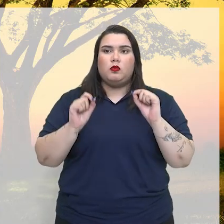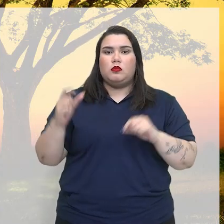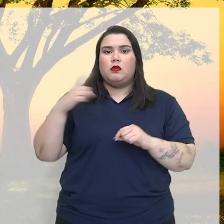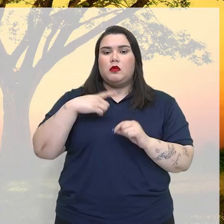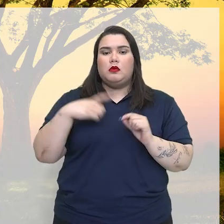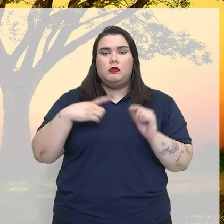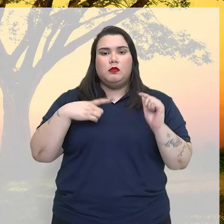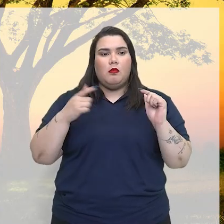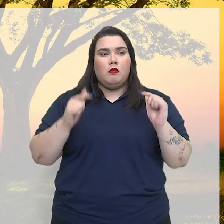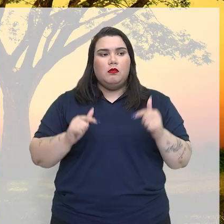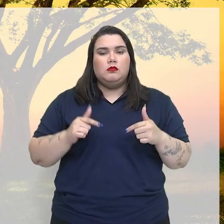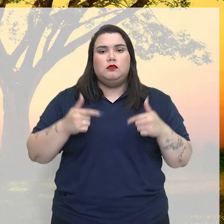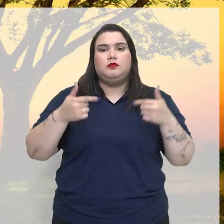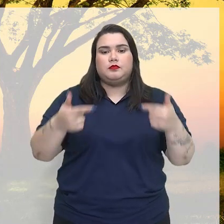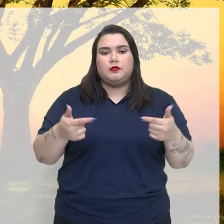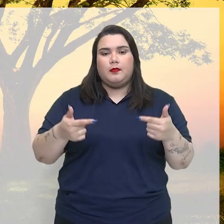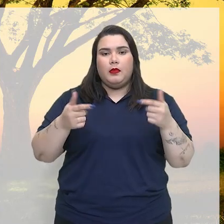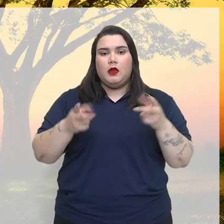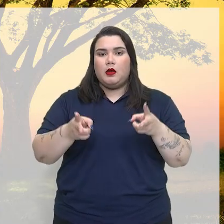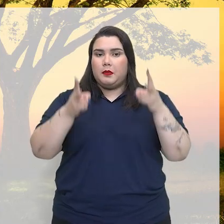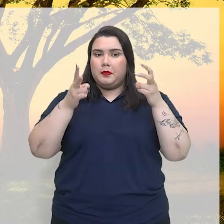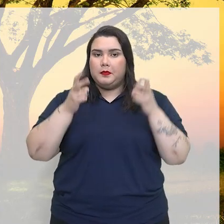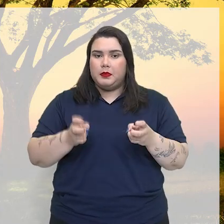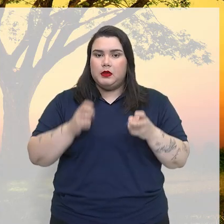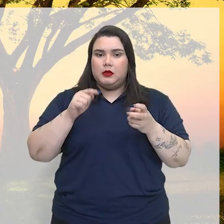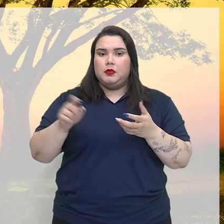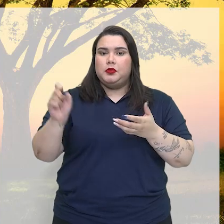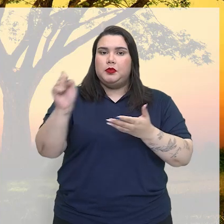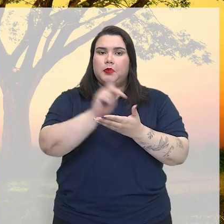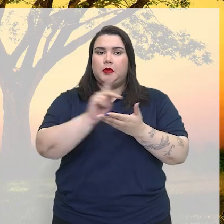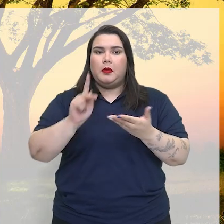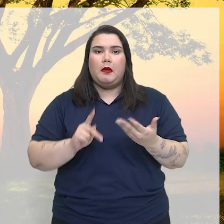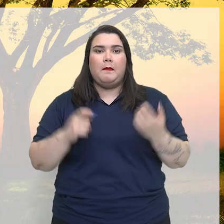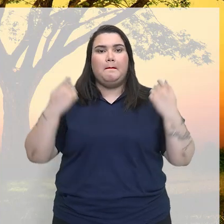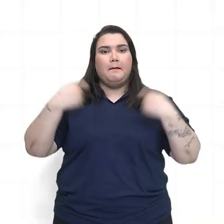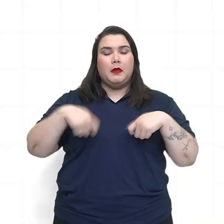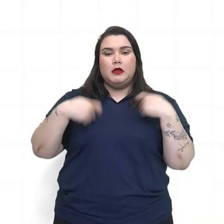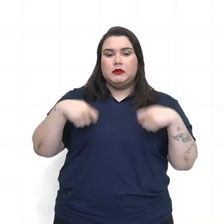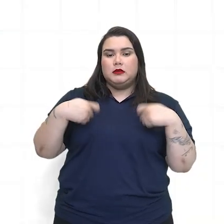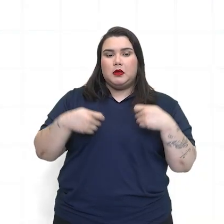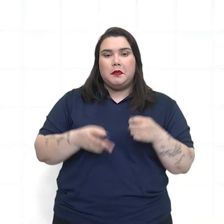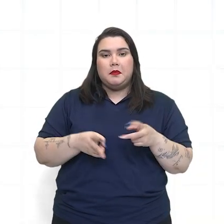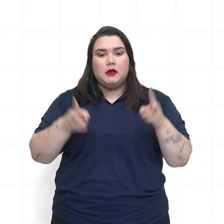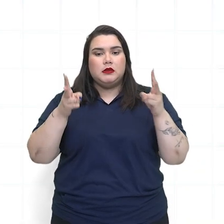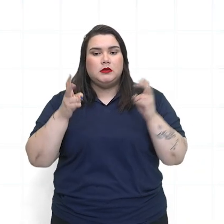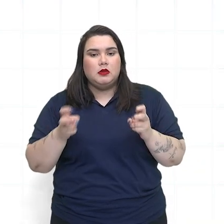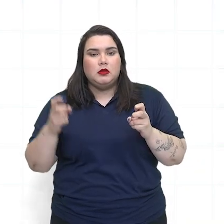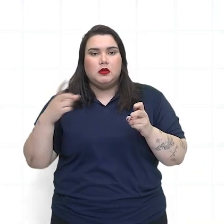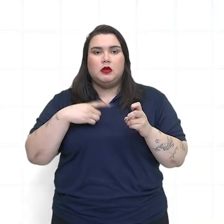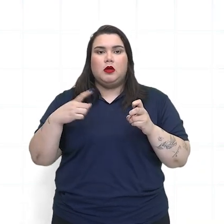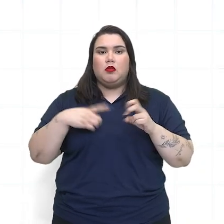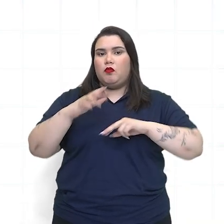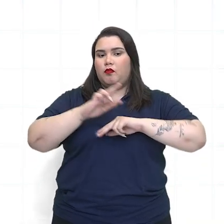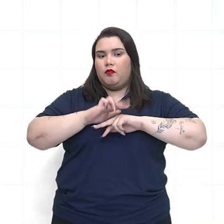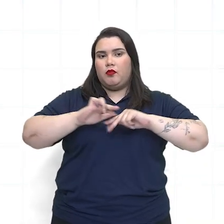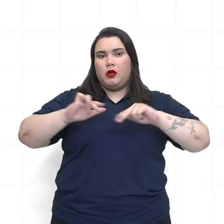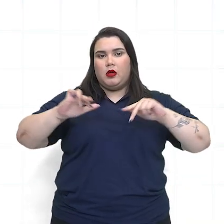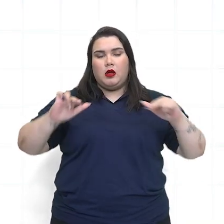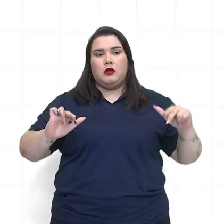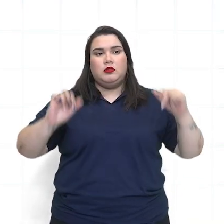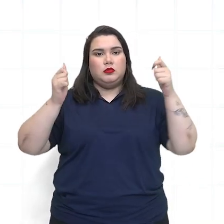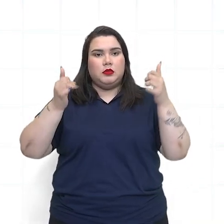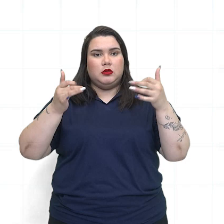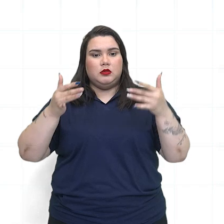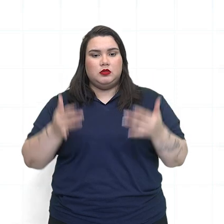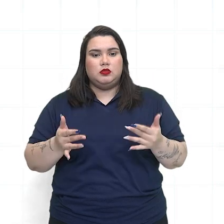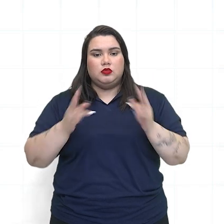fazendo? Então, nós podemos perceber que nesse poema Ritual, devemos observar. Temos várias observações aí para fazer